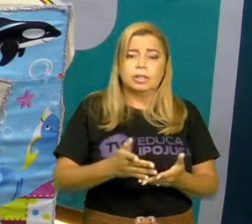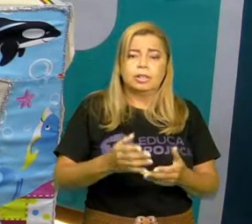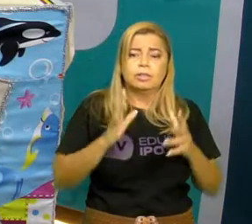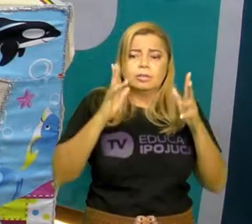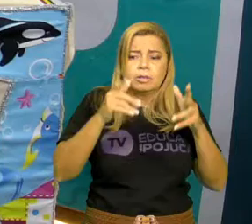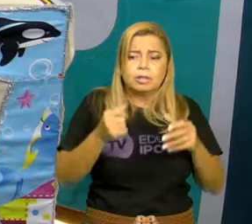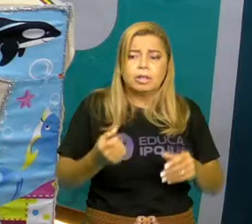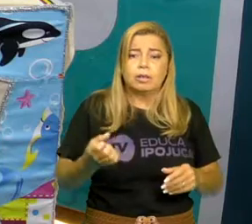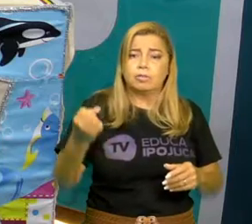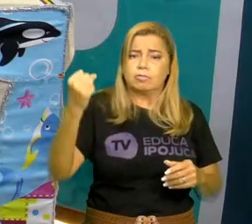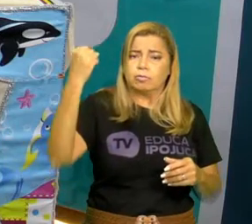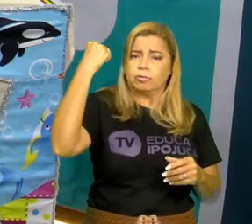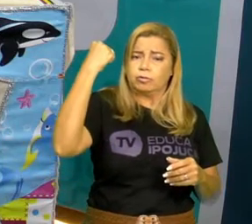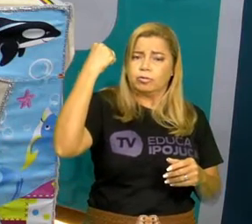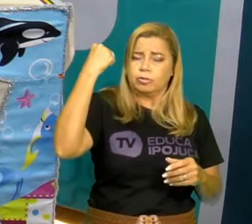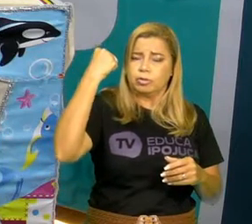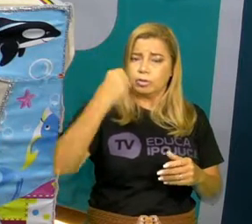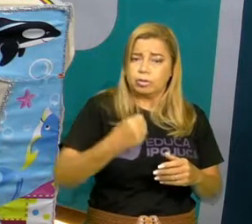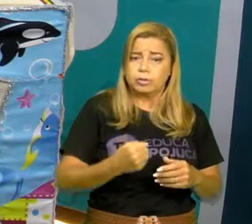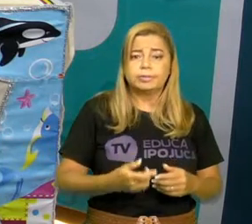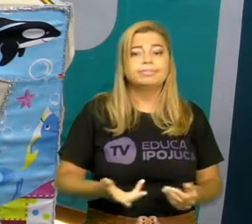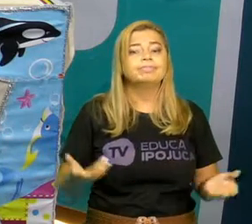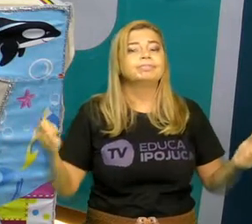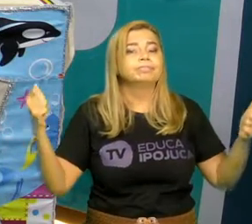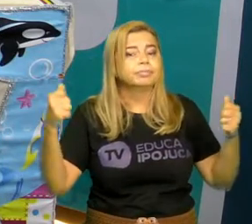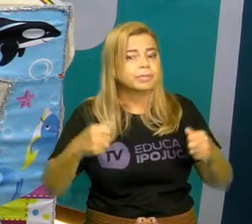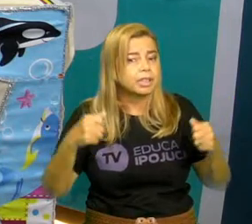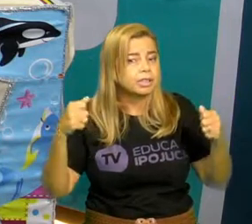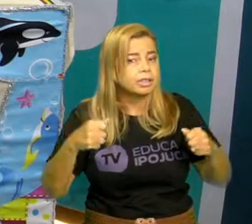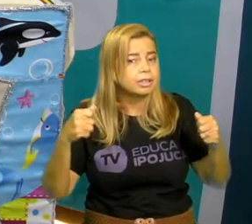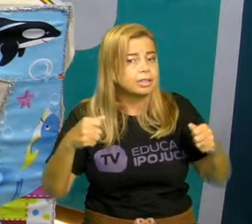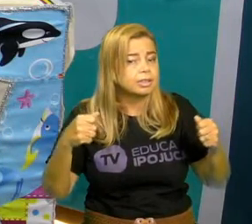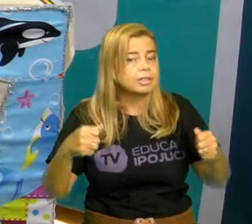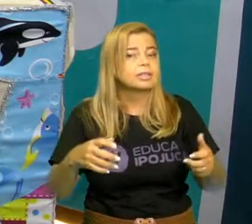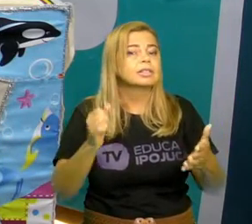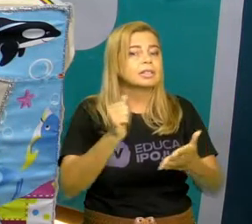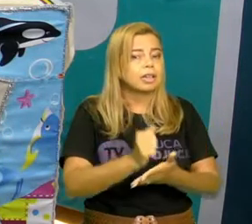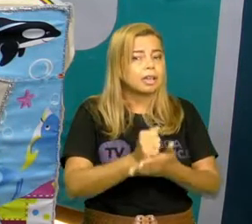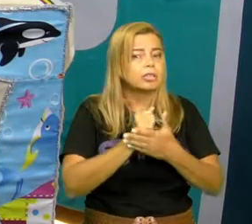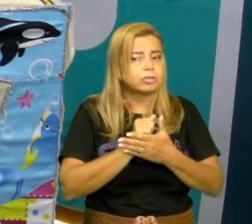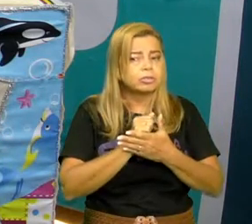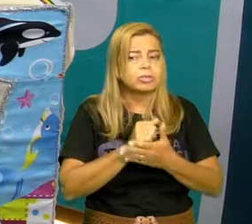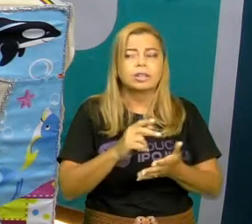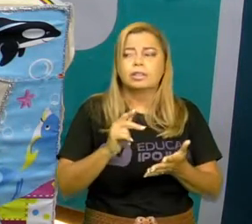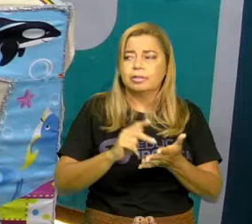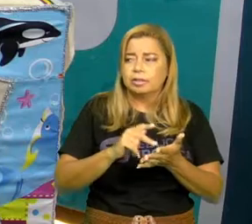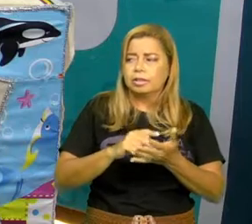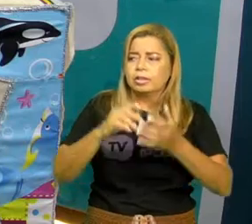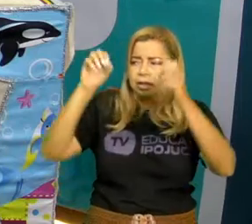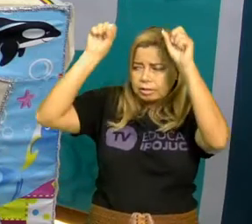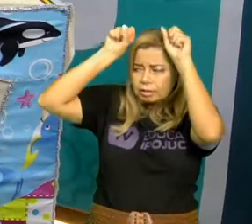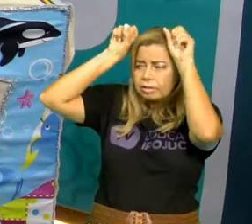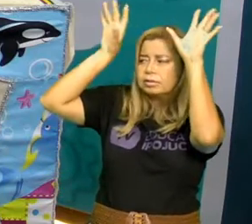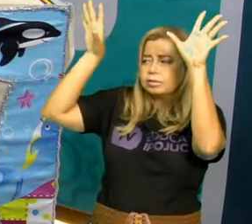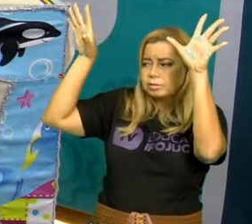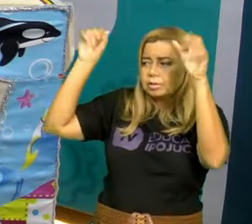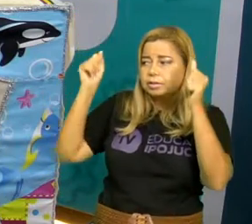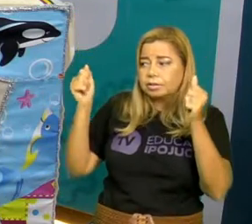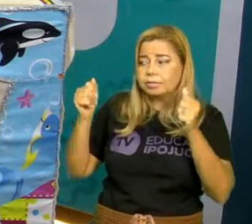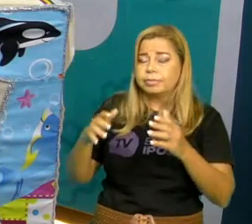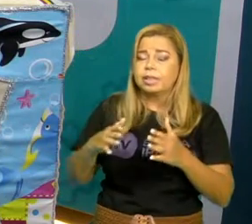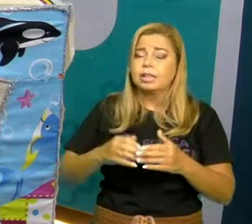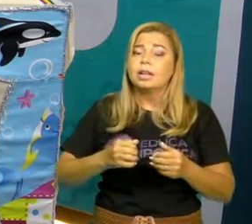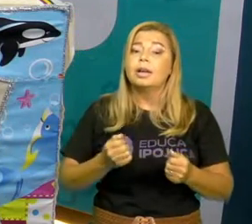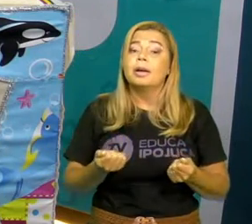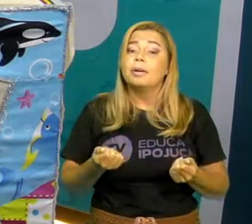forte, ele precisa um do outro. Né? Não é isso, leiturinha? É verdade. A gente tem que ser humilde